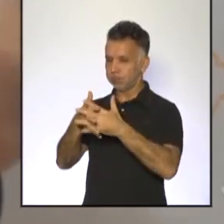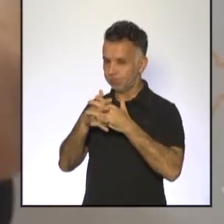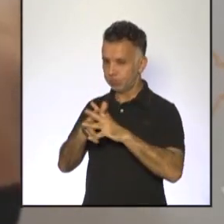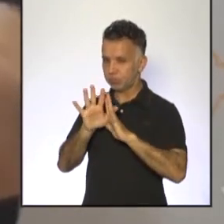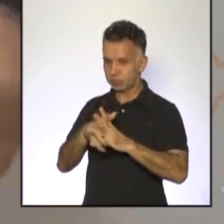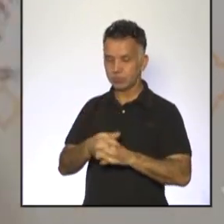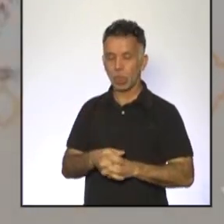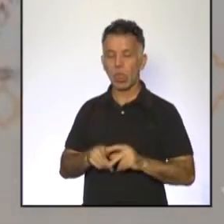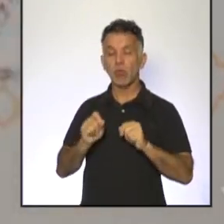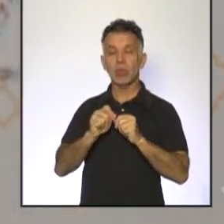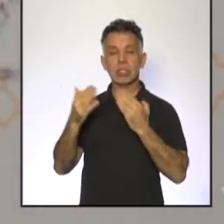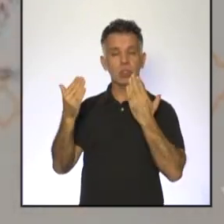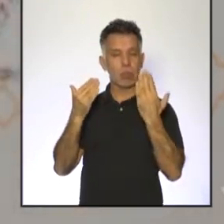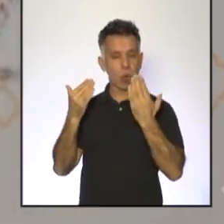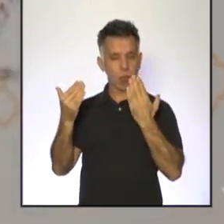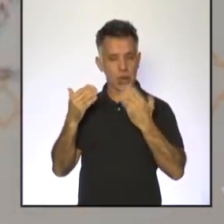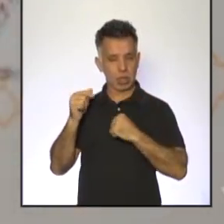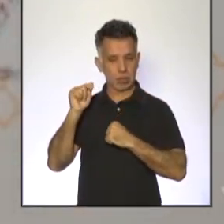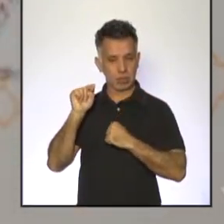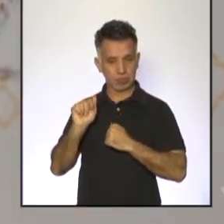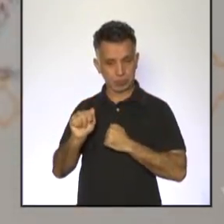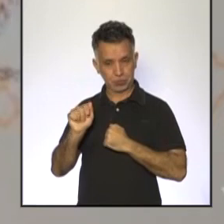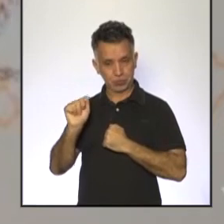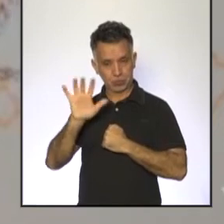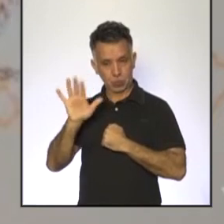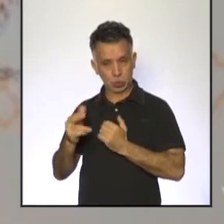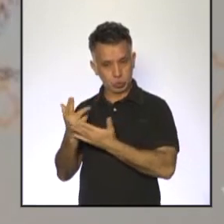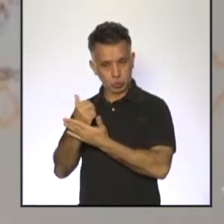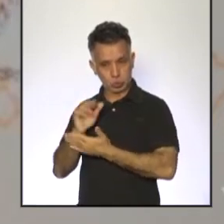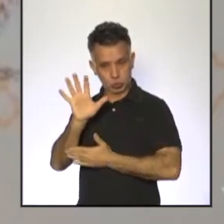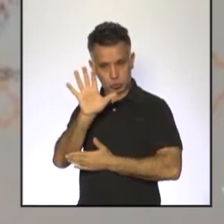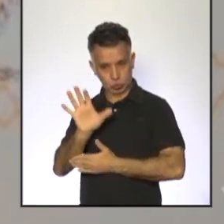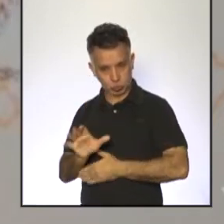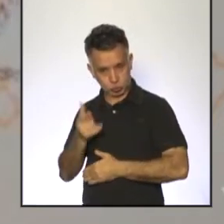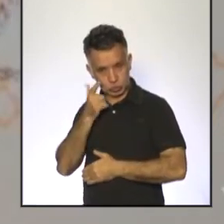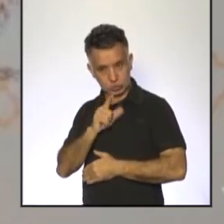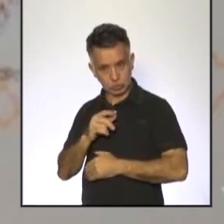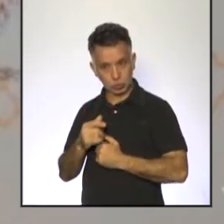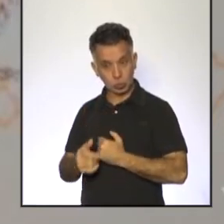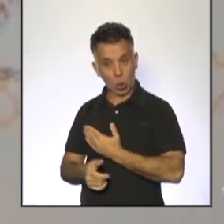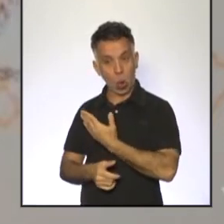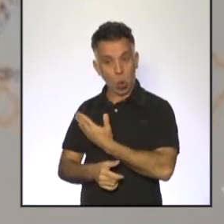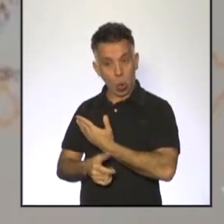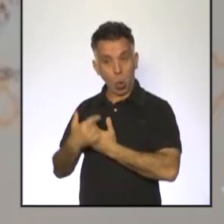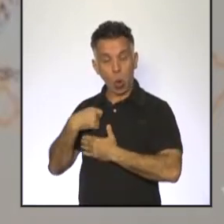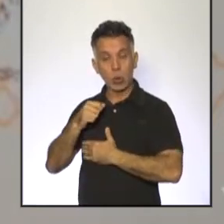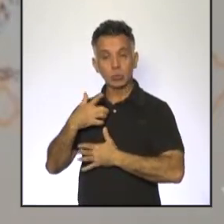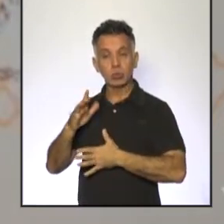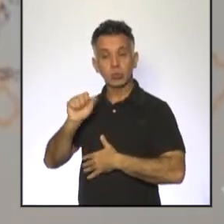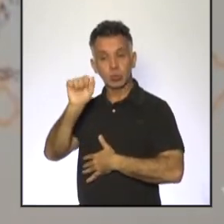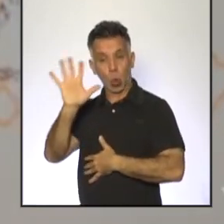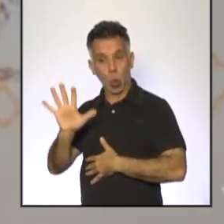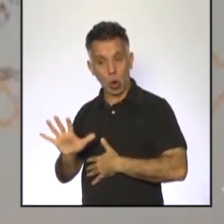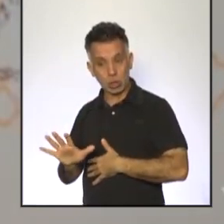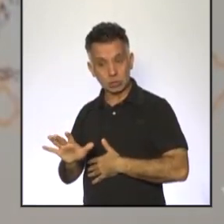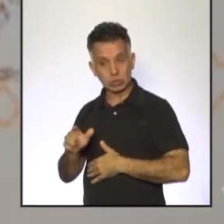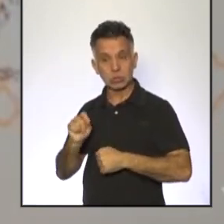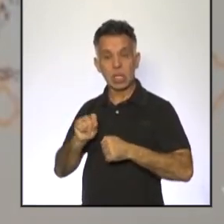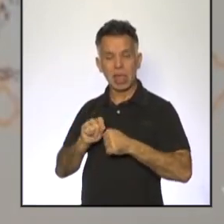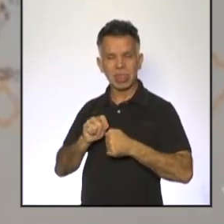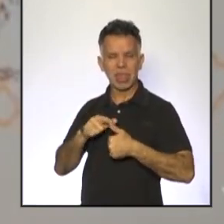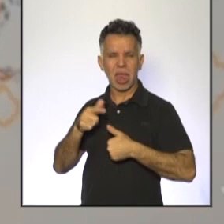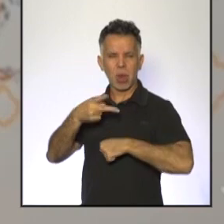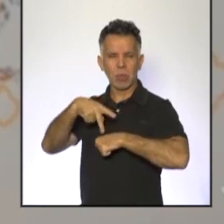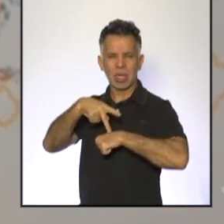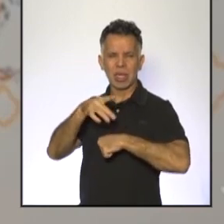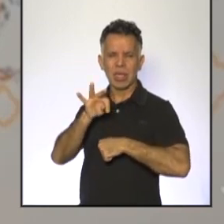seguinte. Aqui, nesse Rift Valley do continente africano, onde fica aqui a